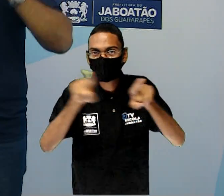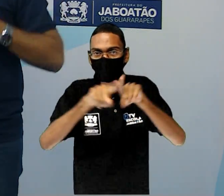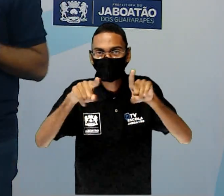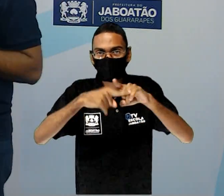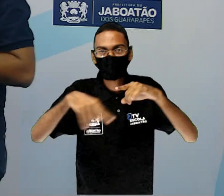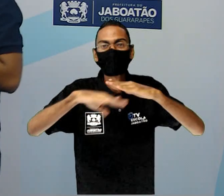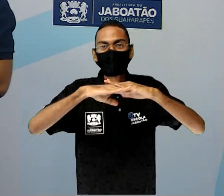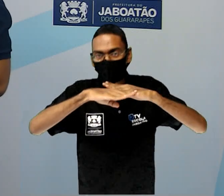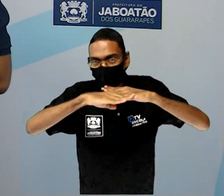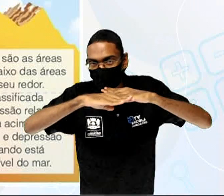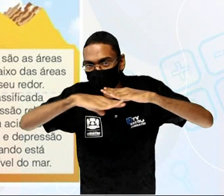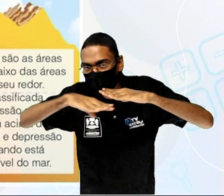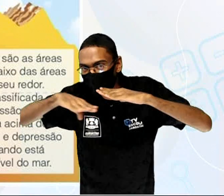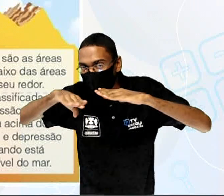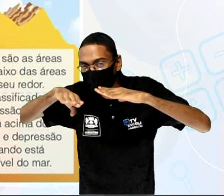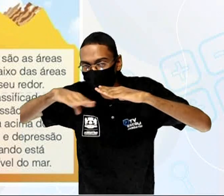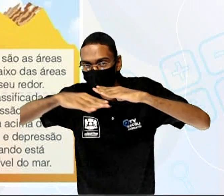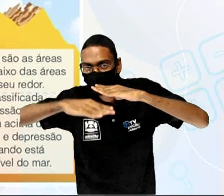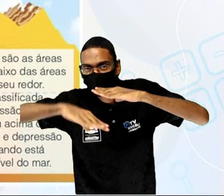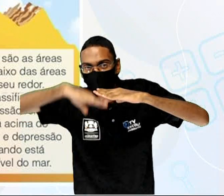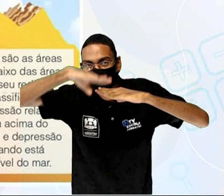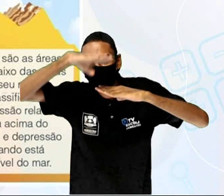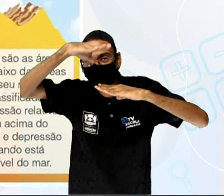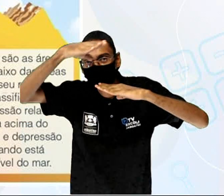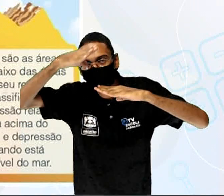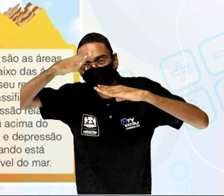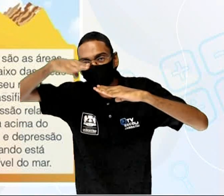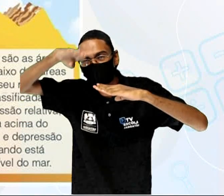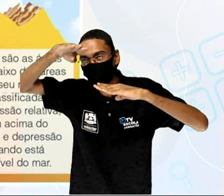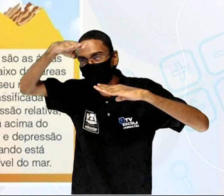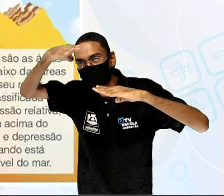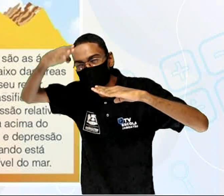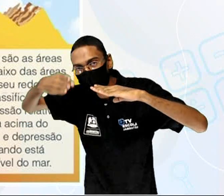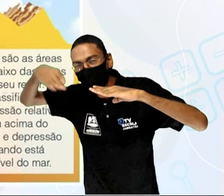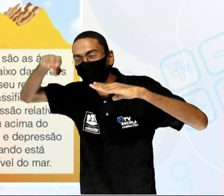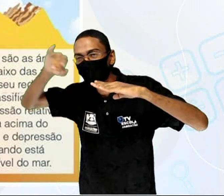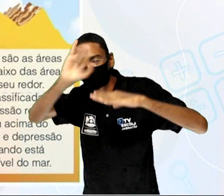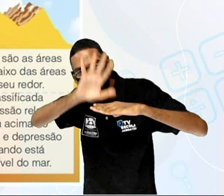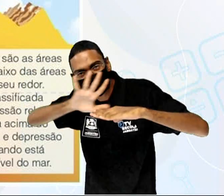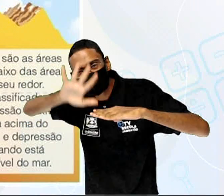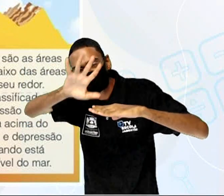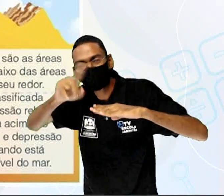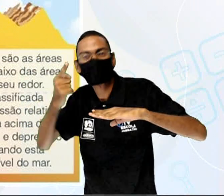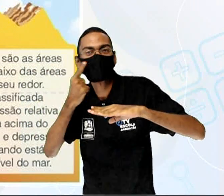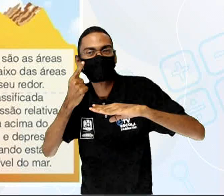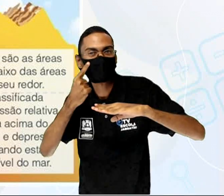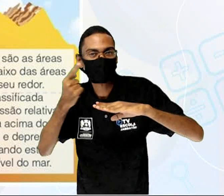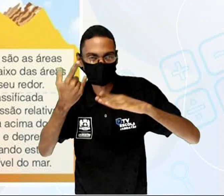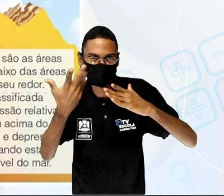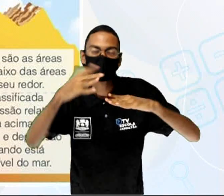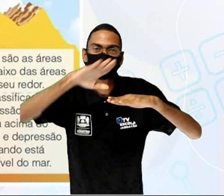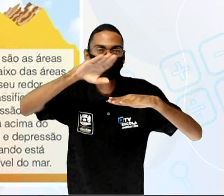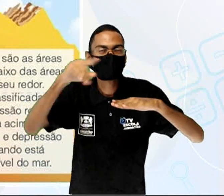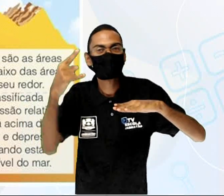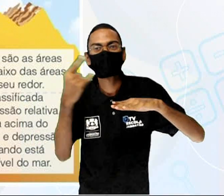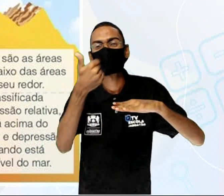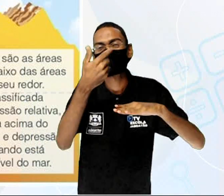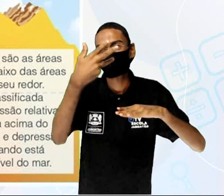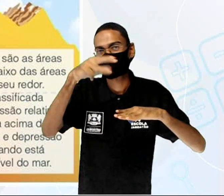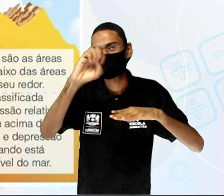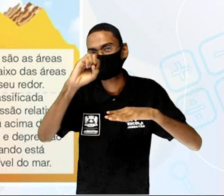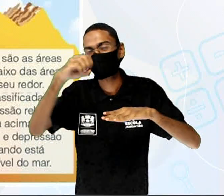elevadas. Observa aqui na tela, as áreas mais elevadas, acima de 300 metros de altura. E